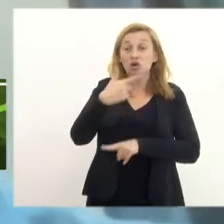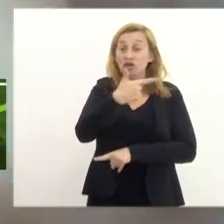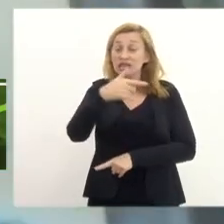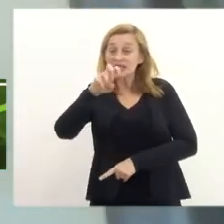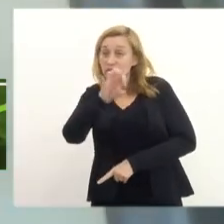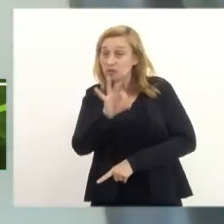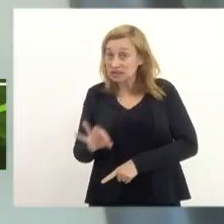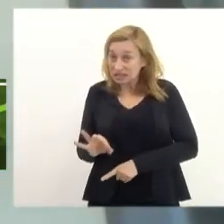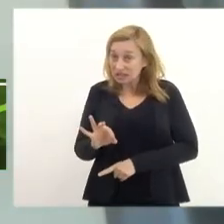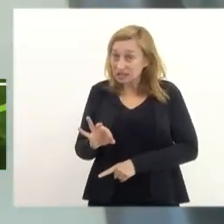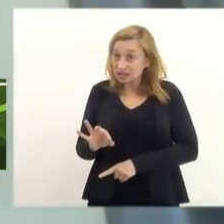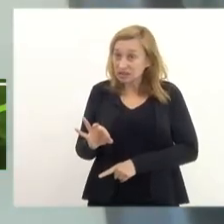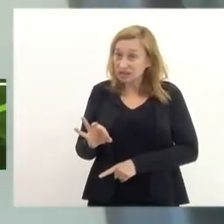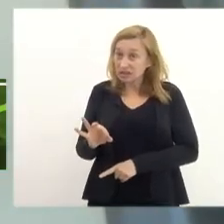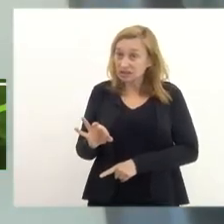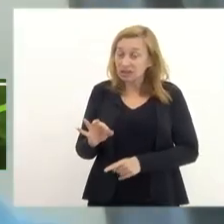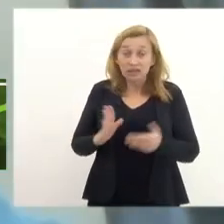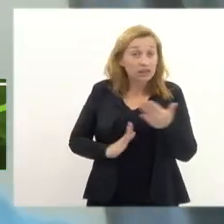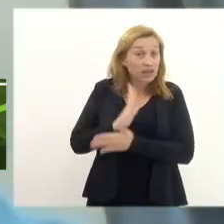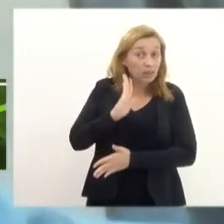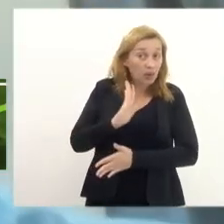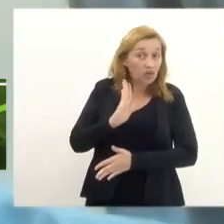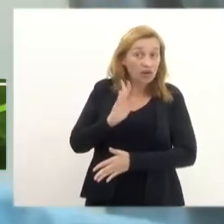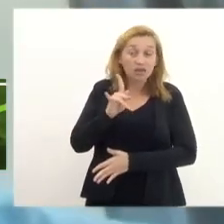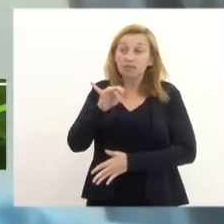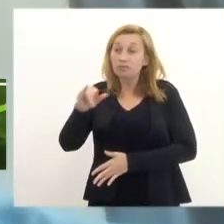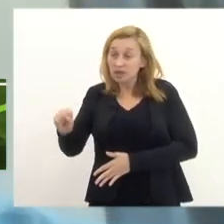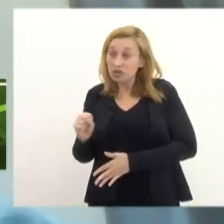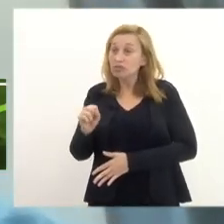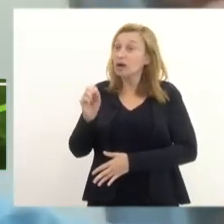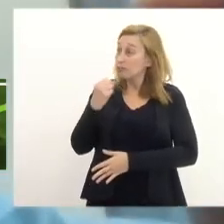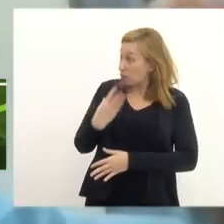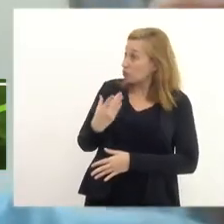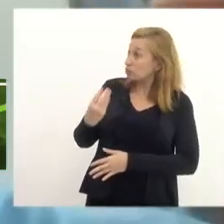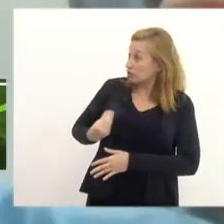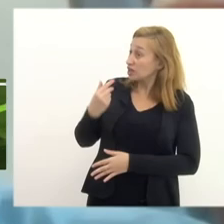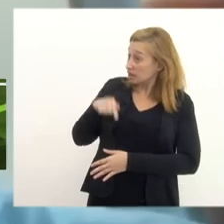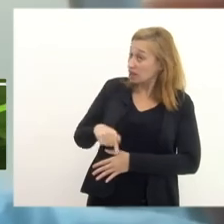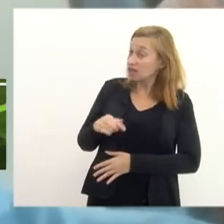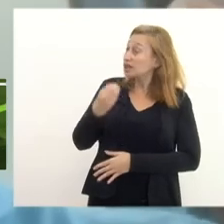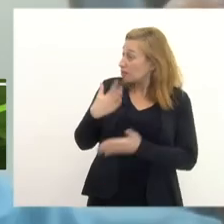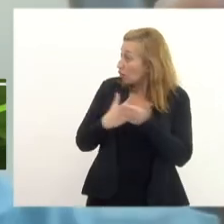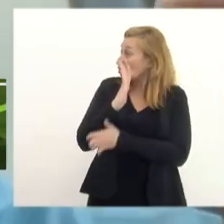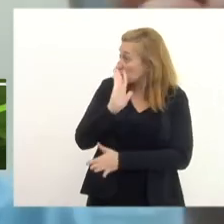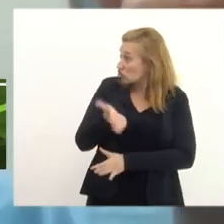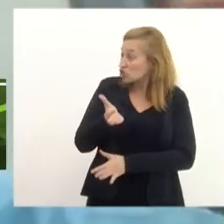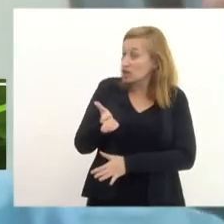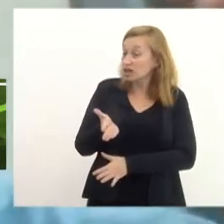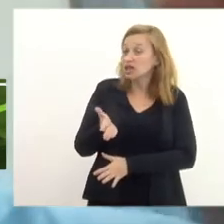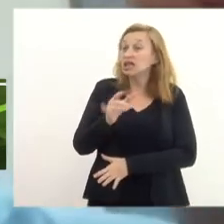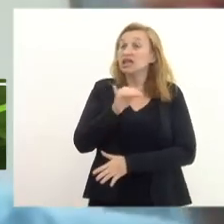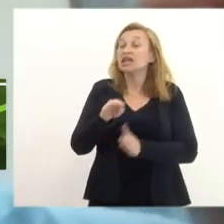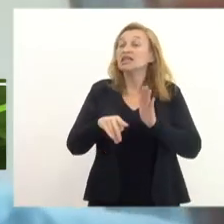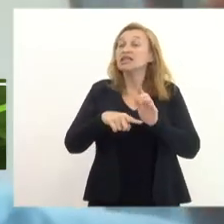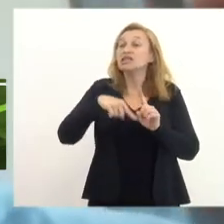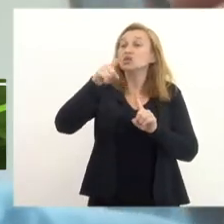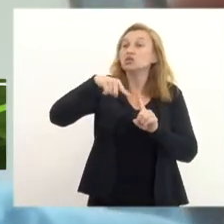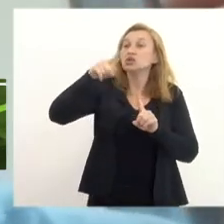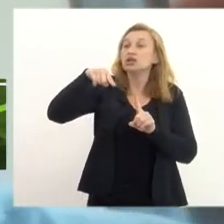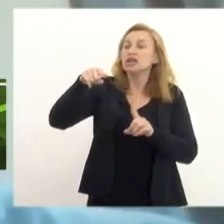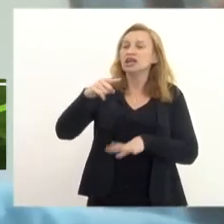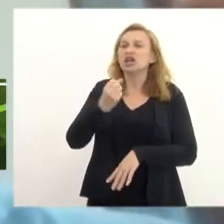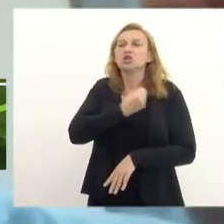25% está provado, Bispo, é bom você estar participando disso, está provado que esses índices de conteúdo